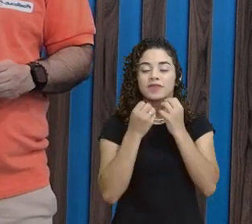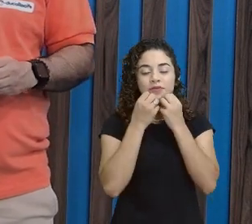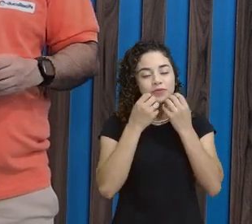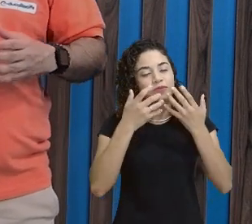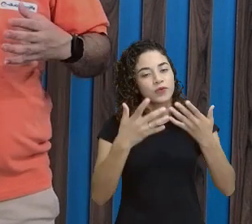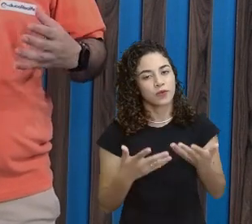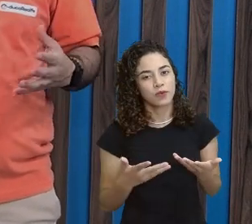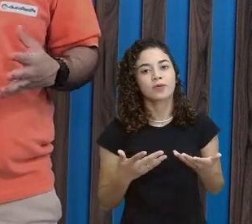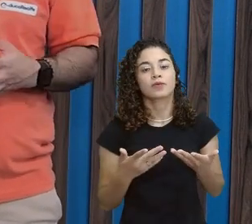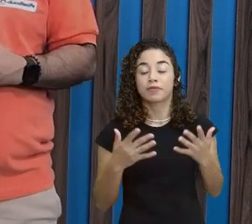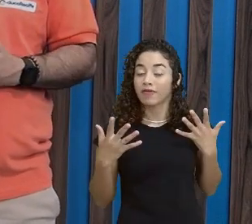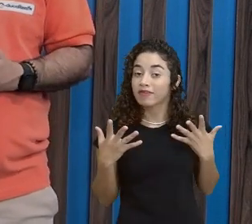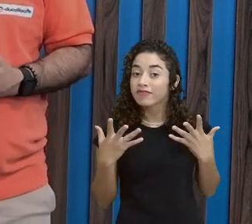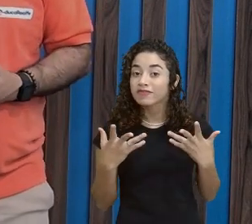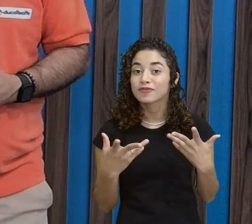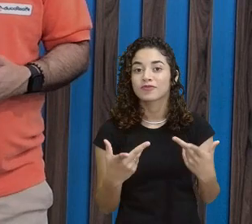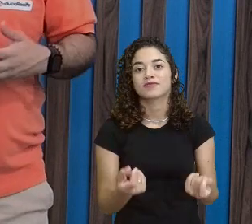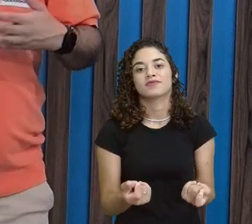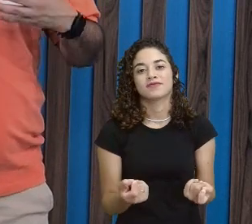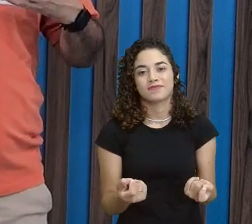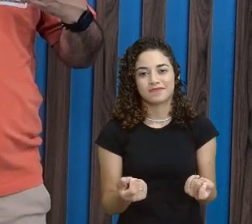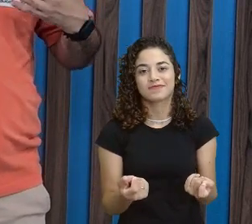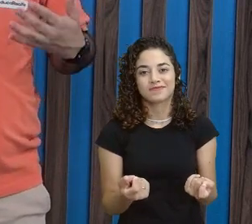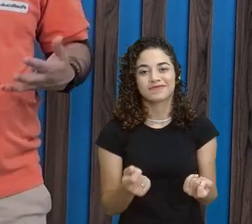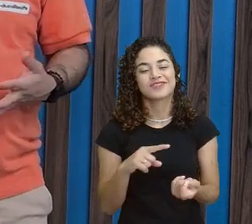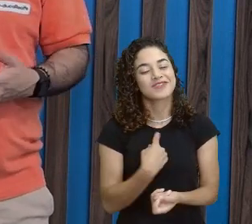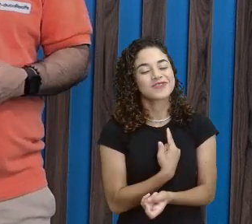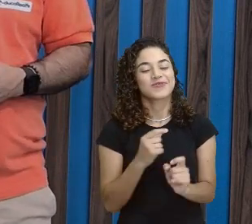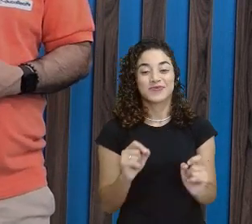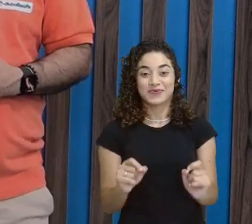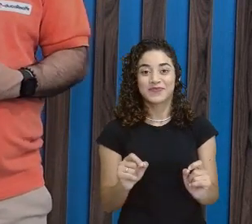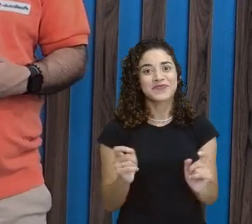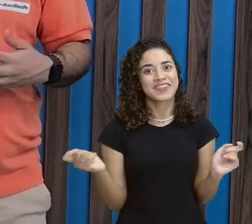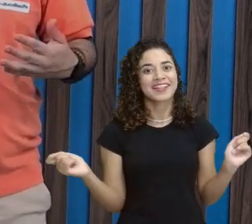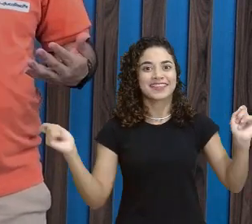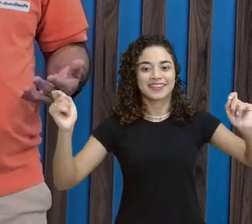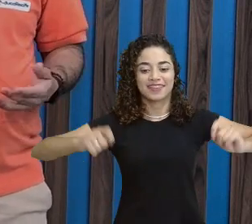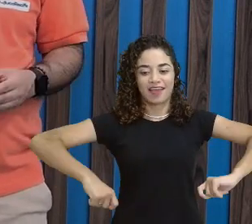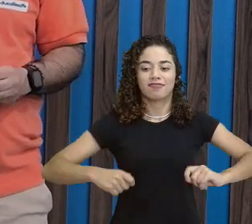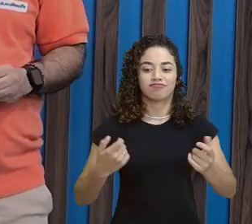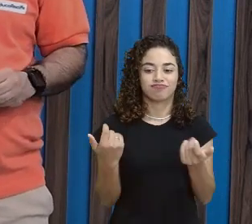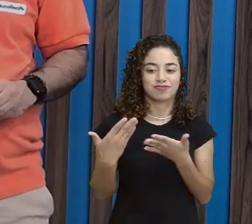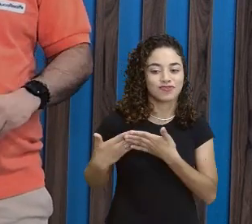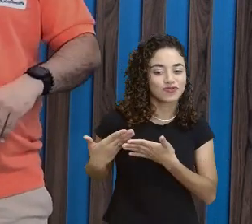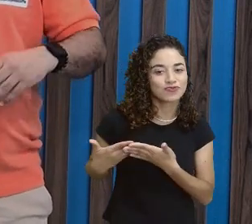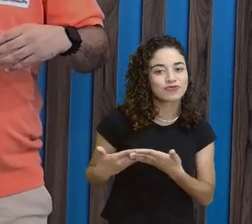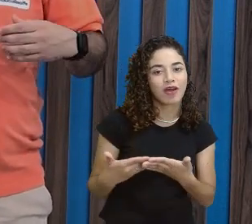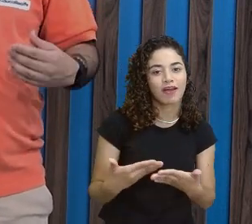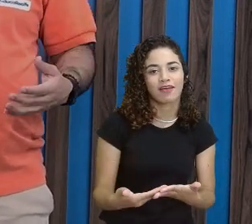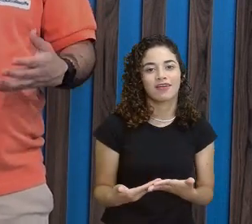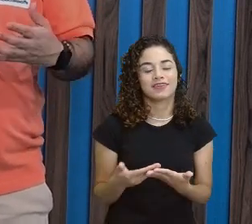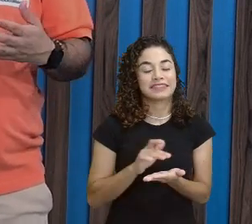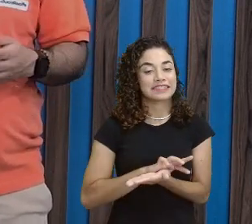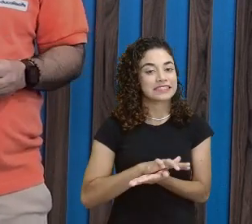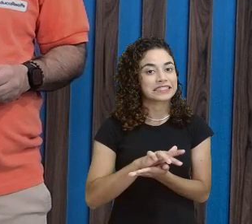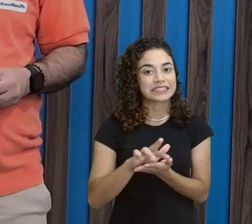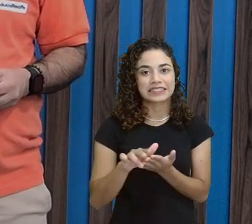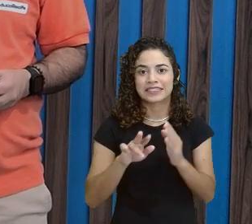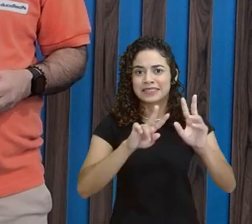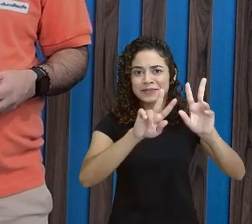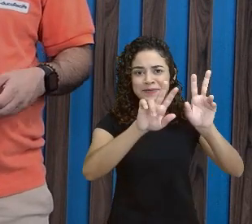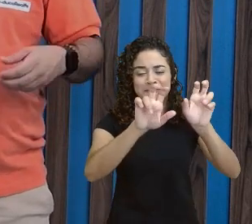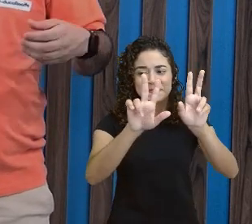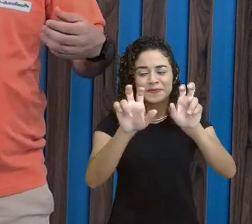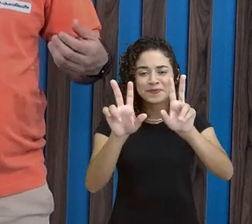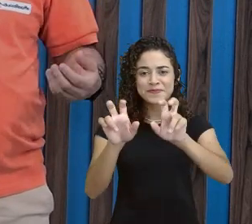uma caminhada maravilhosa, onde a gente pôde trabalhar aqui vários